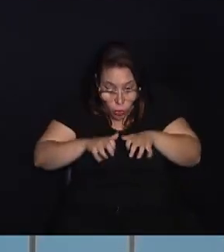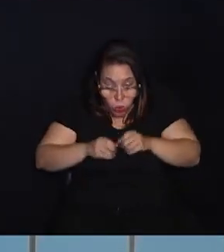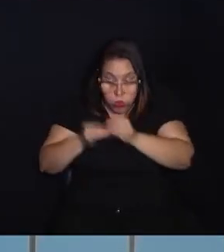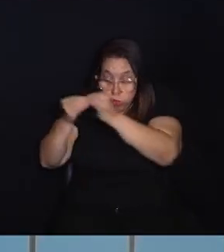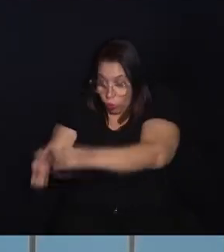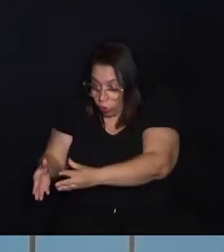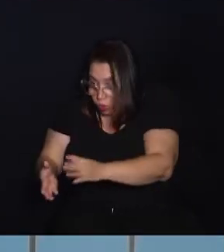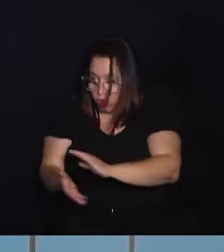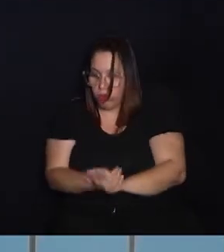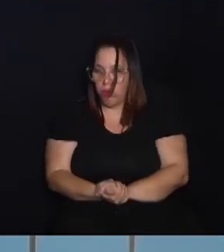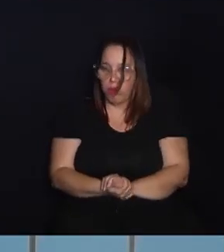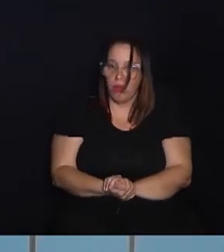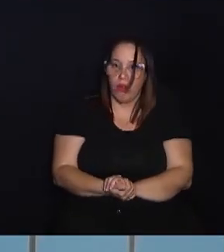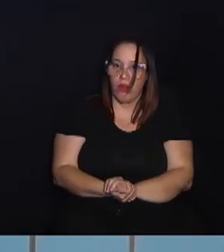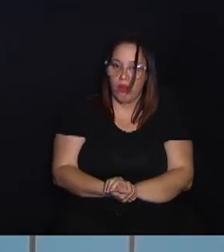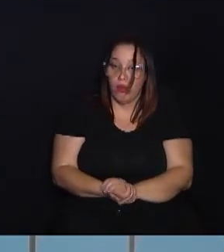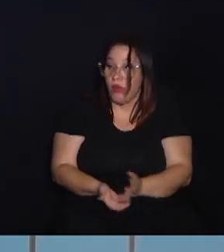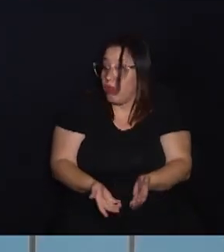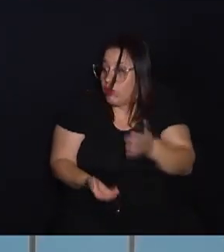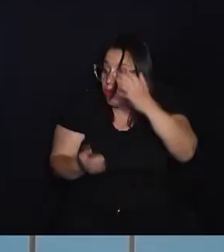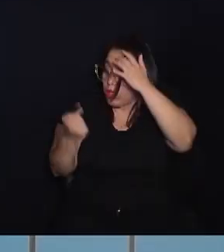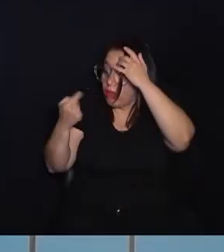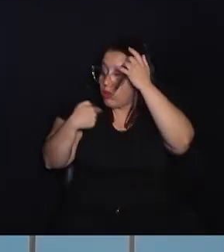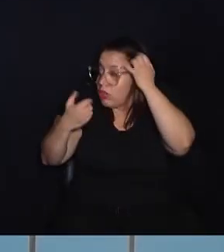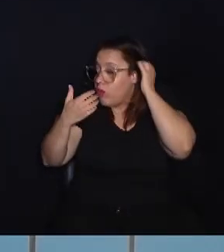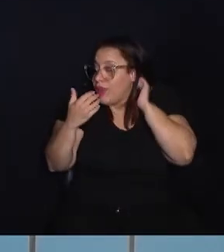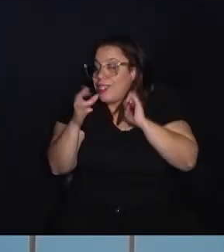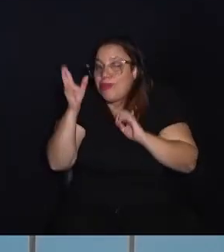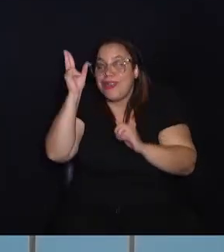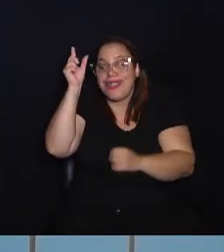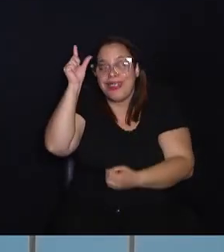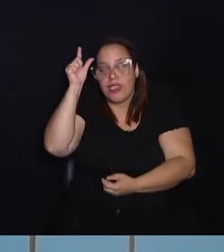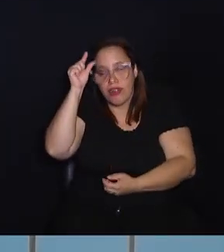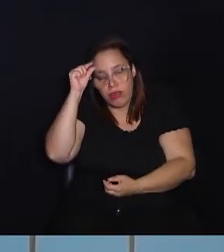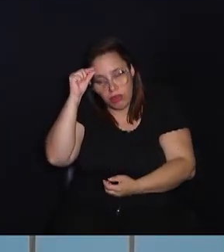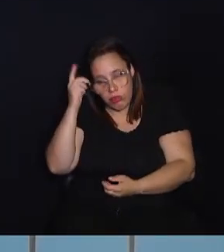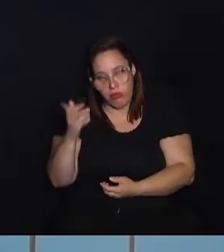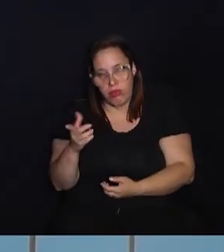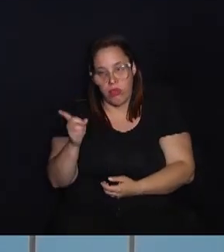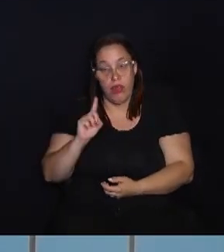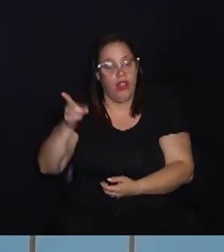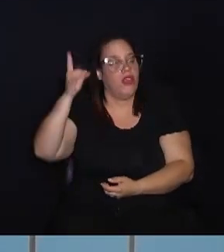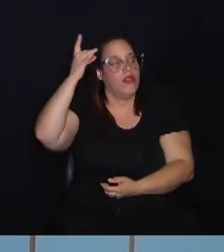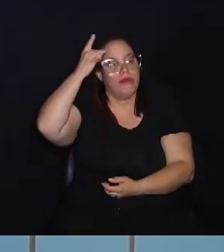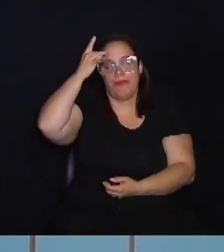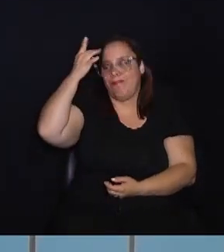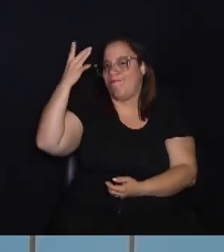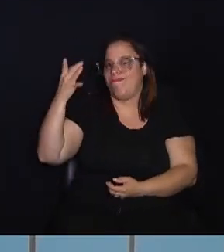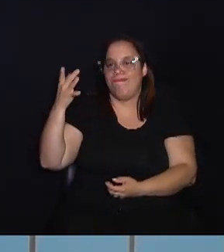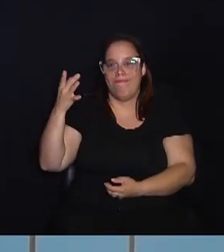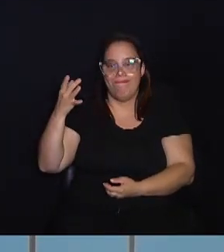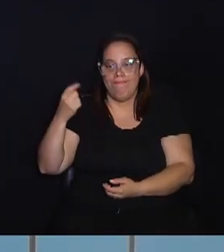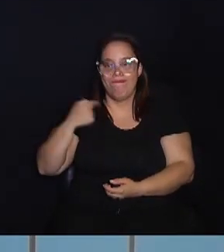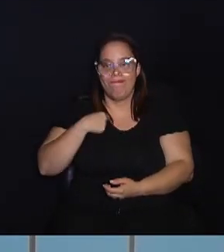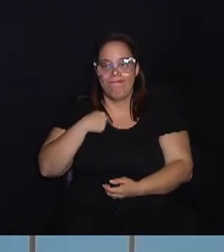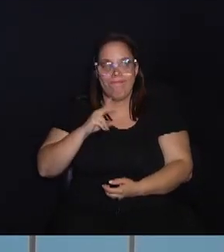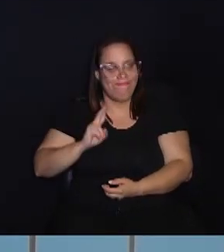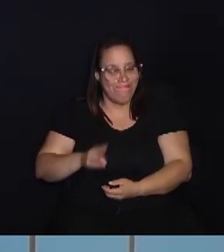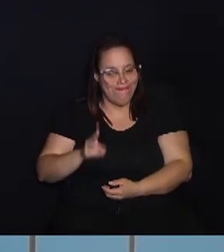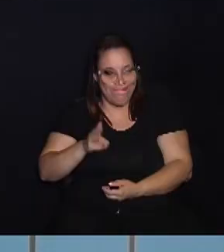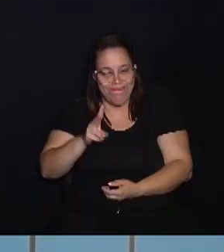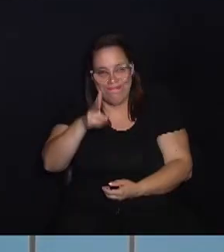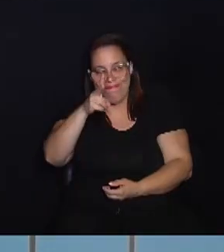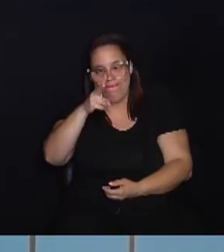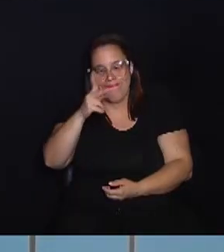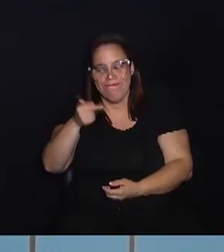você relaxar. Claro. Né? Então assim, não é fácil, mas o que eu sempre digo para